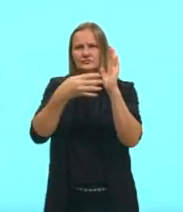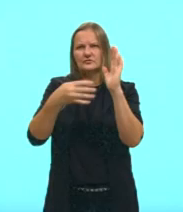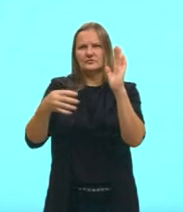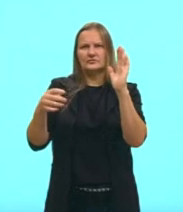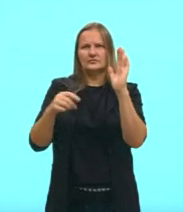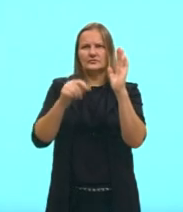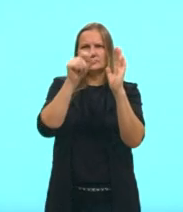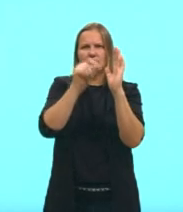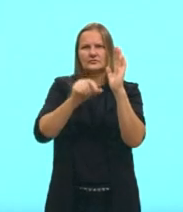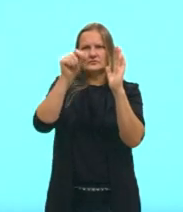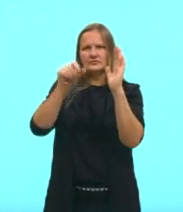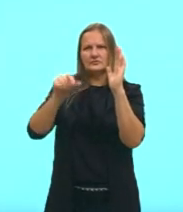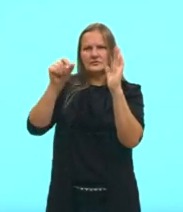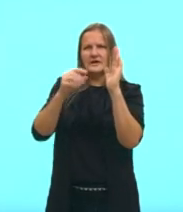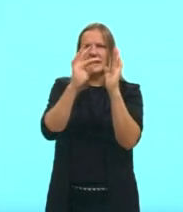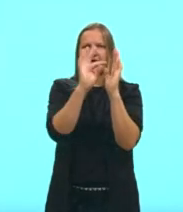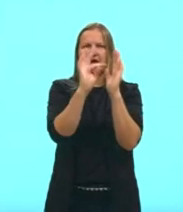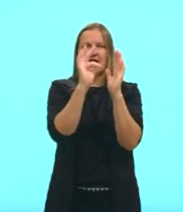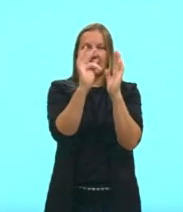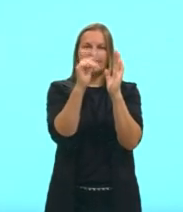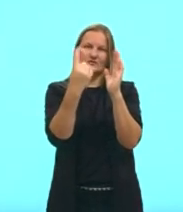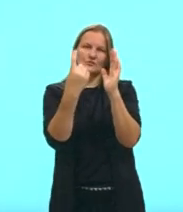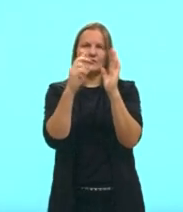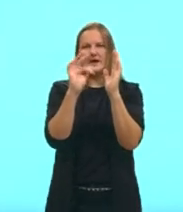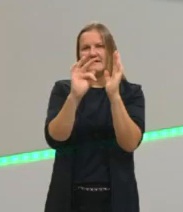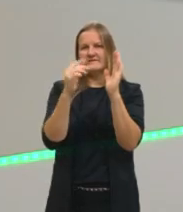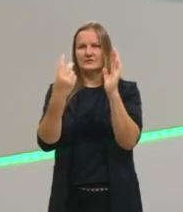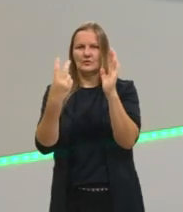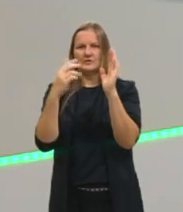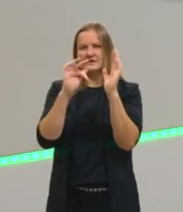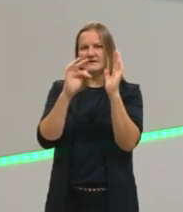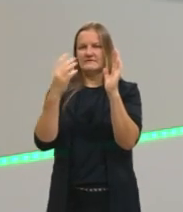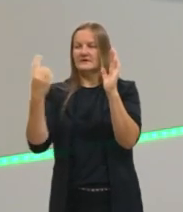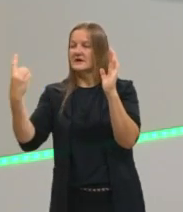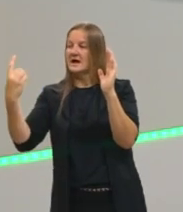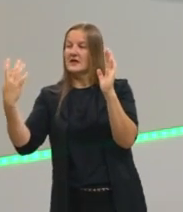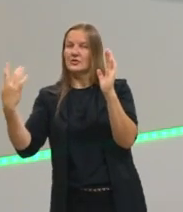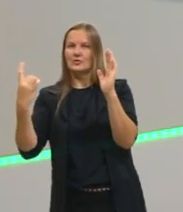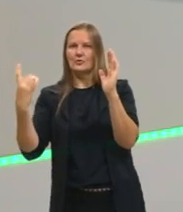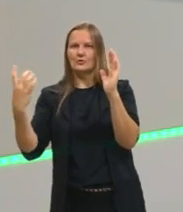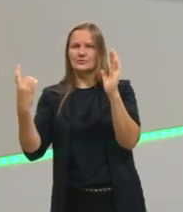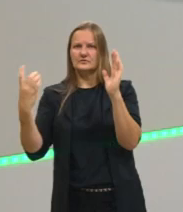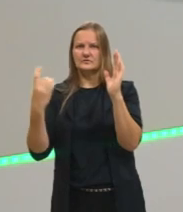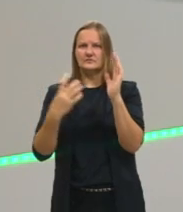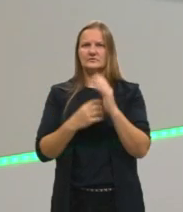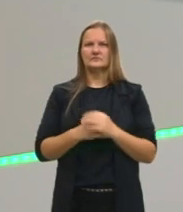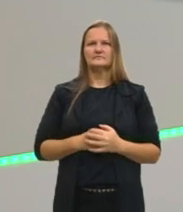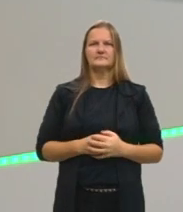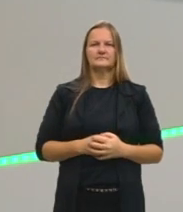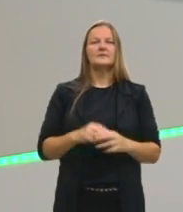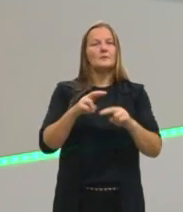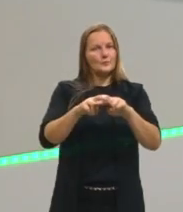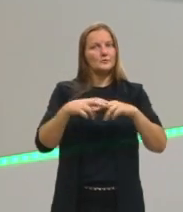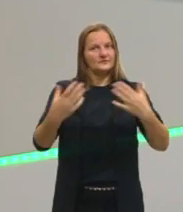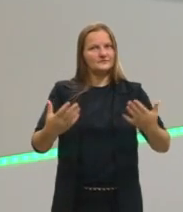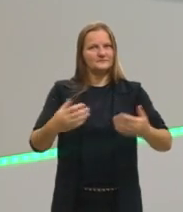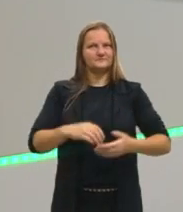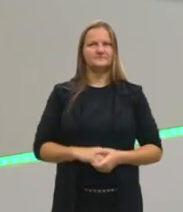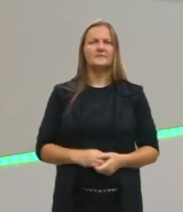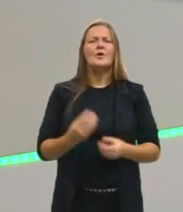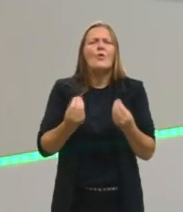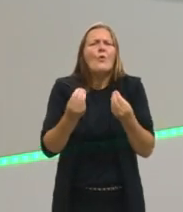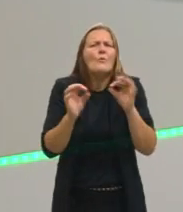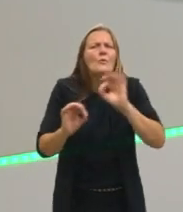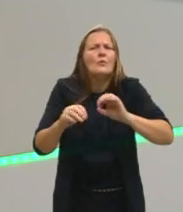Então vai ser F1 F2 F3 até f-14 tá esses elementos vão até f-14 mas como que